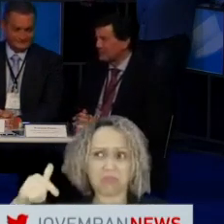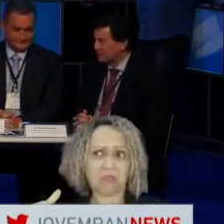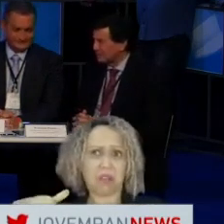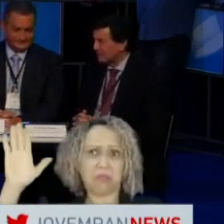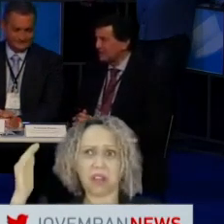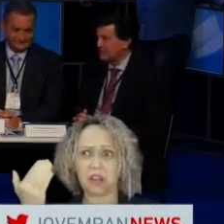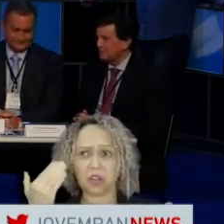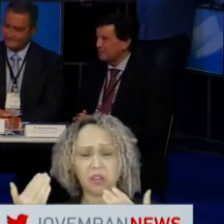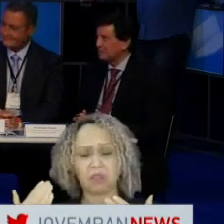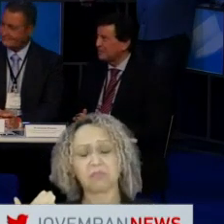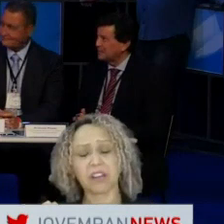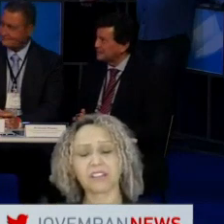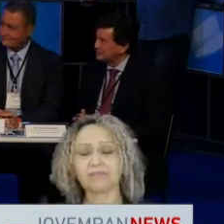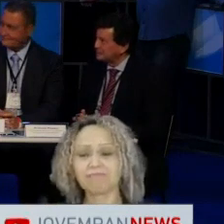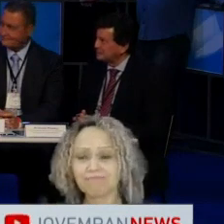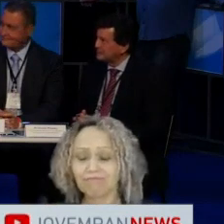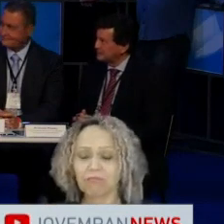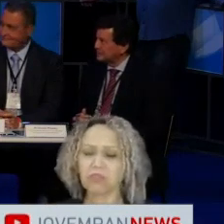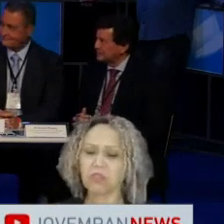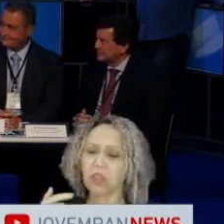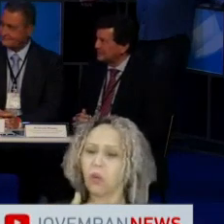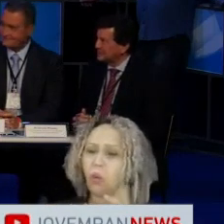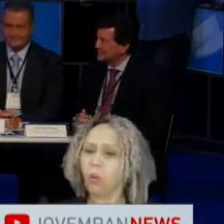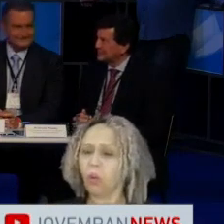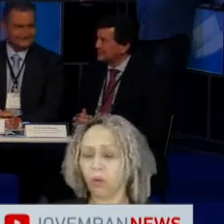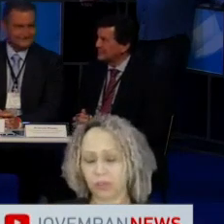delicadeza. Ele é da escola do Alckmin.